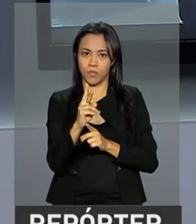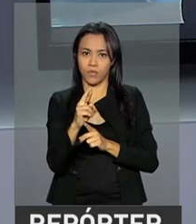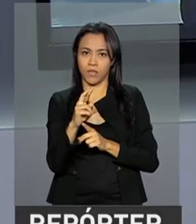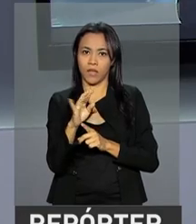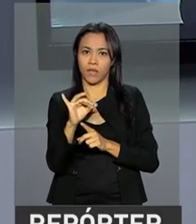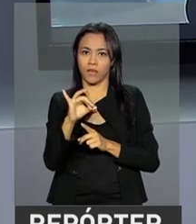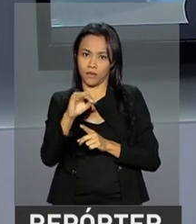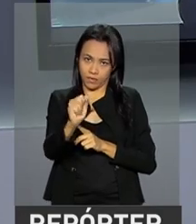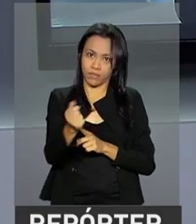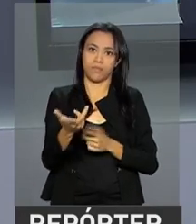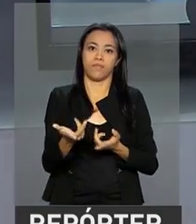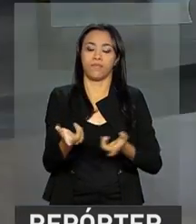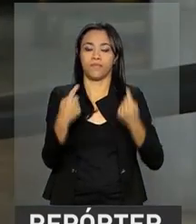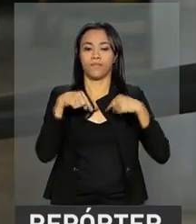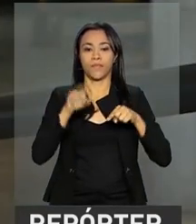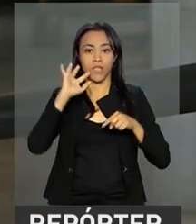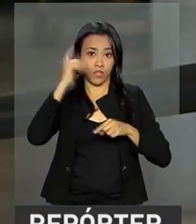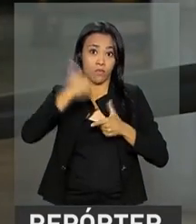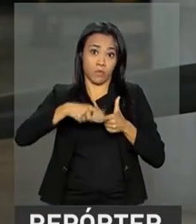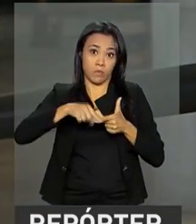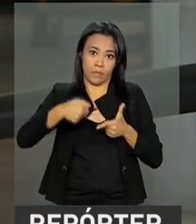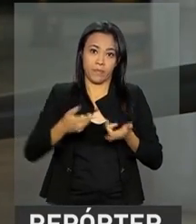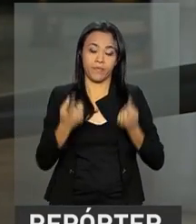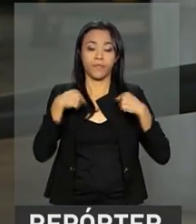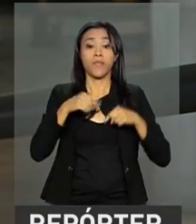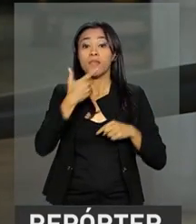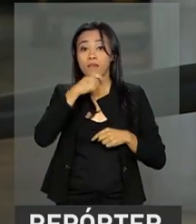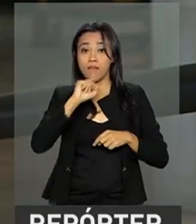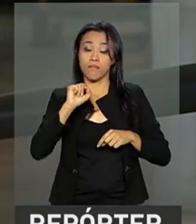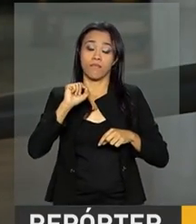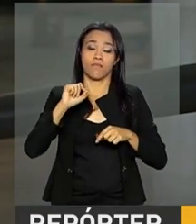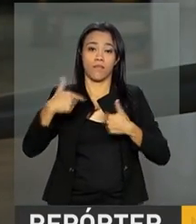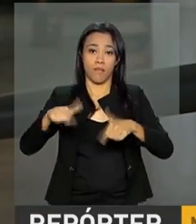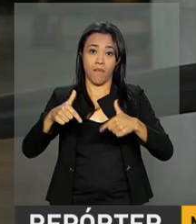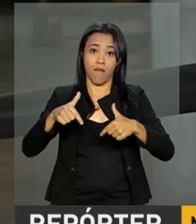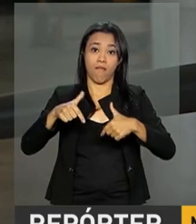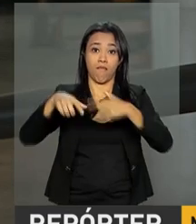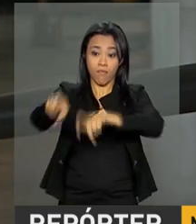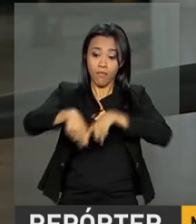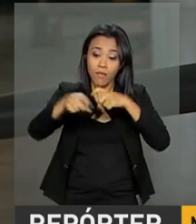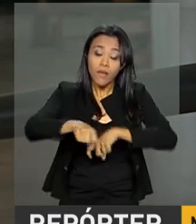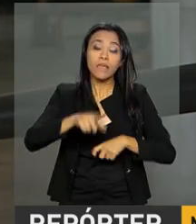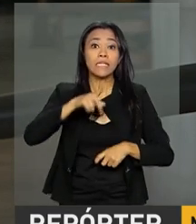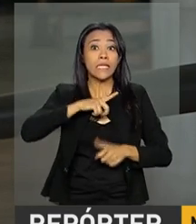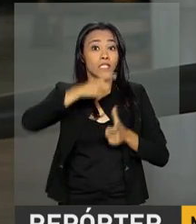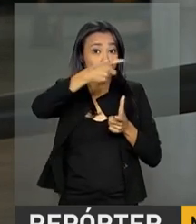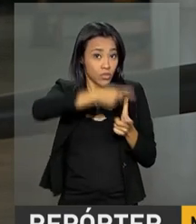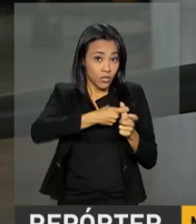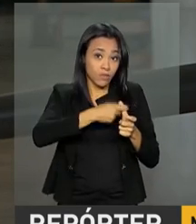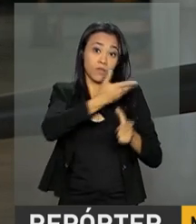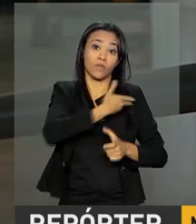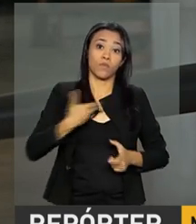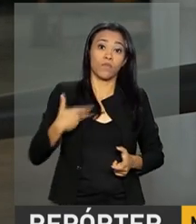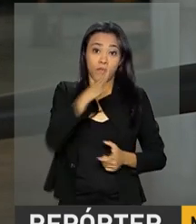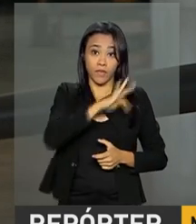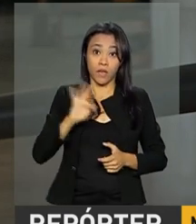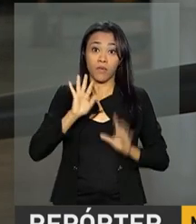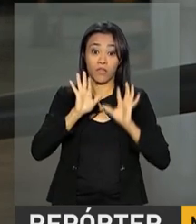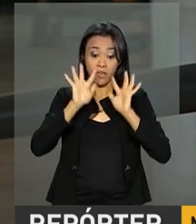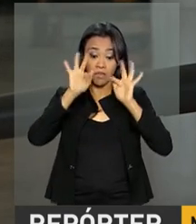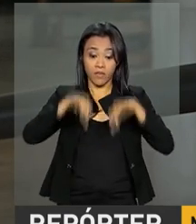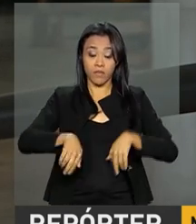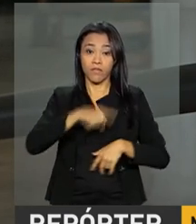o lille é um bom dia todo só lhe o produtor rural que têm dívidas com a união vencidas até 30 de abril deste ano